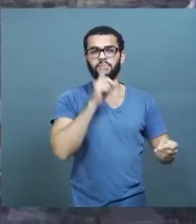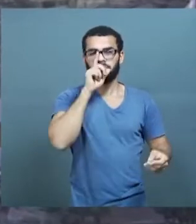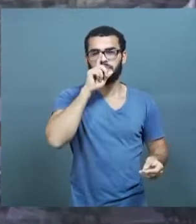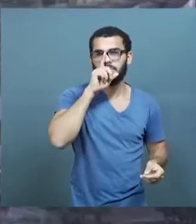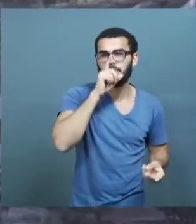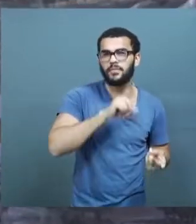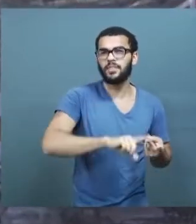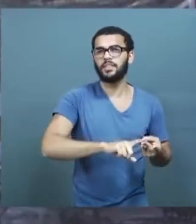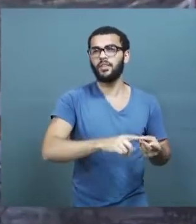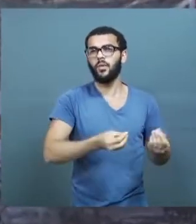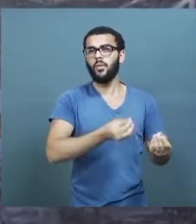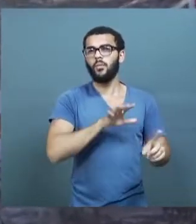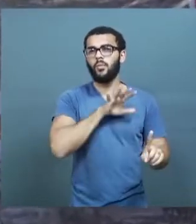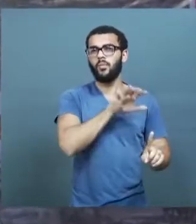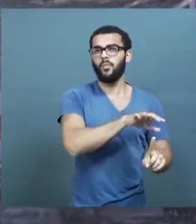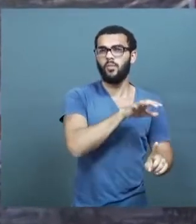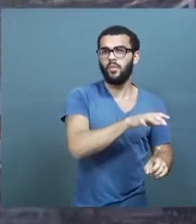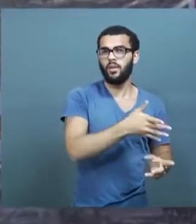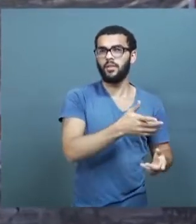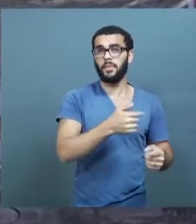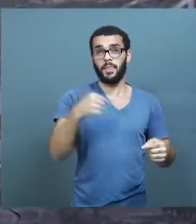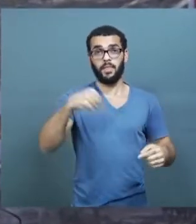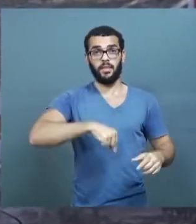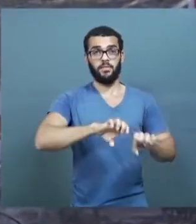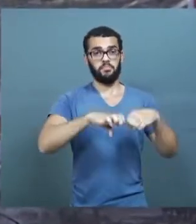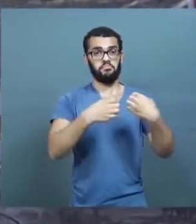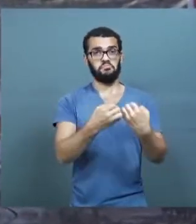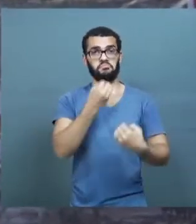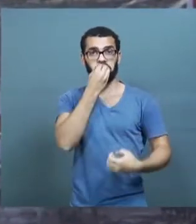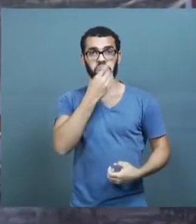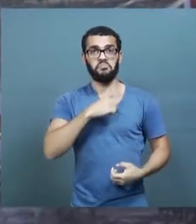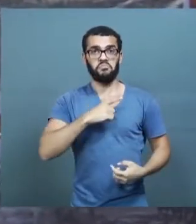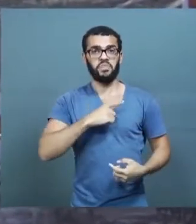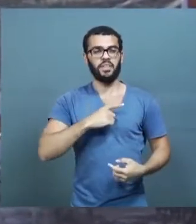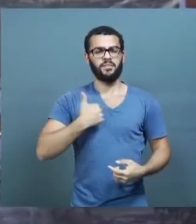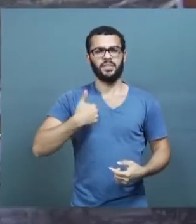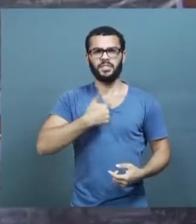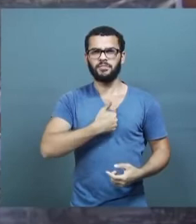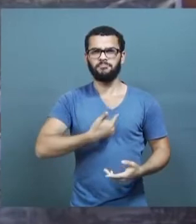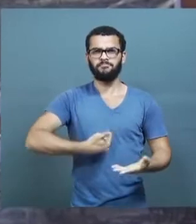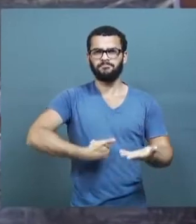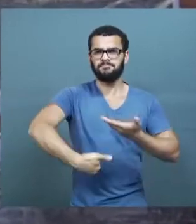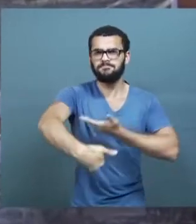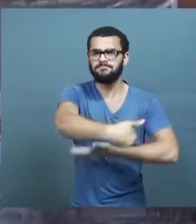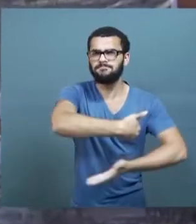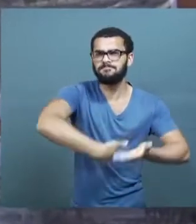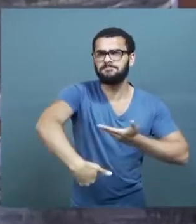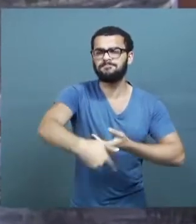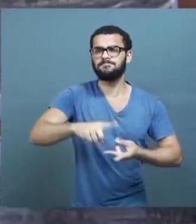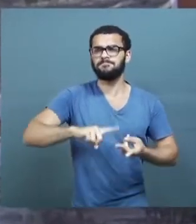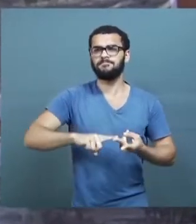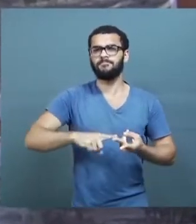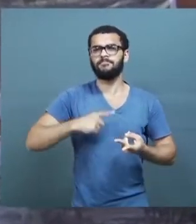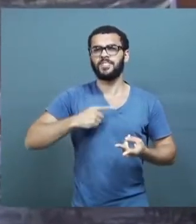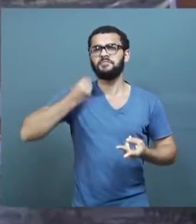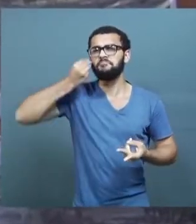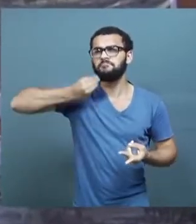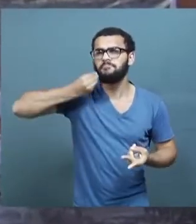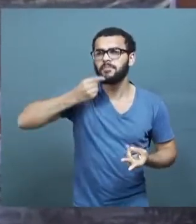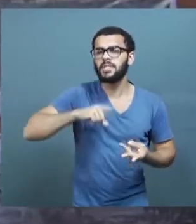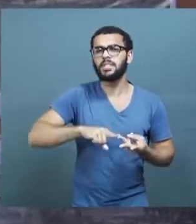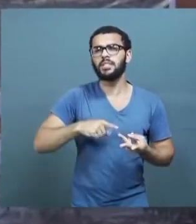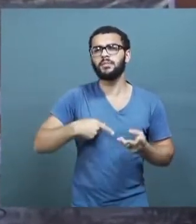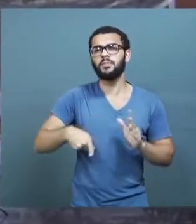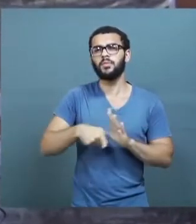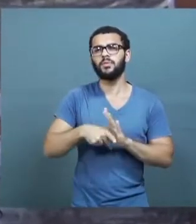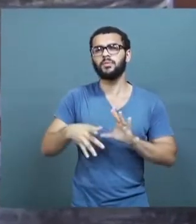risco, e esse evento tem sido muito produtivo para trocas acadêmicas e diálogos na questão interdisciplinar,